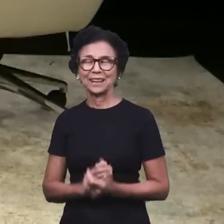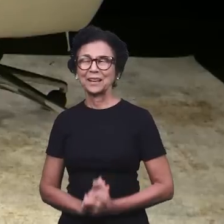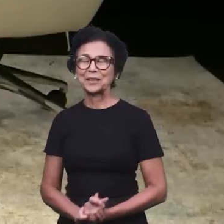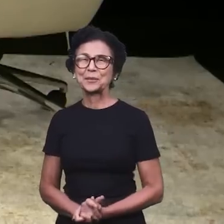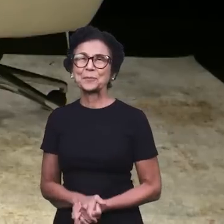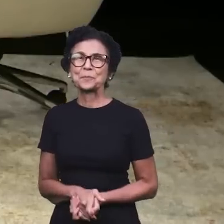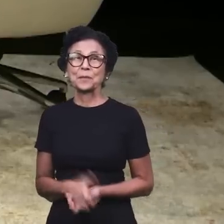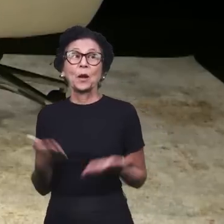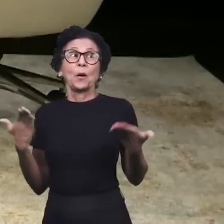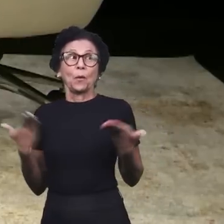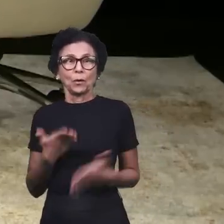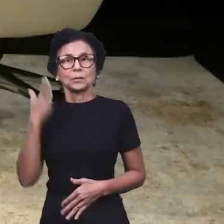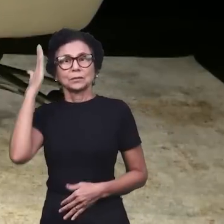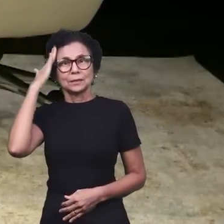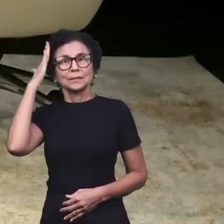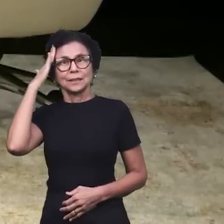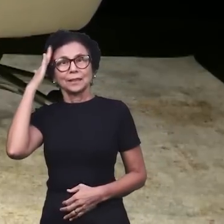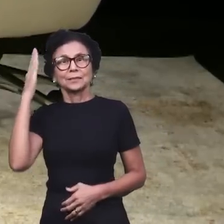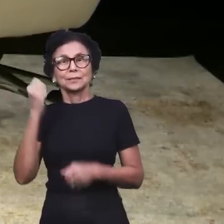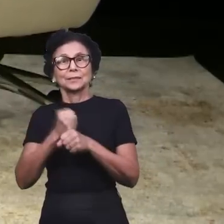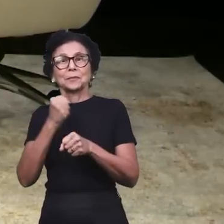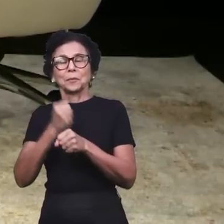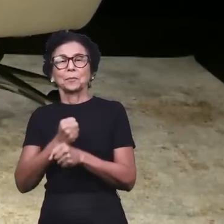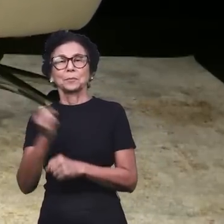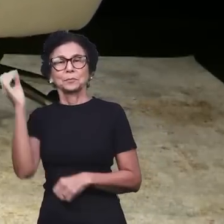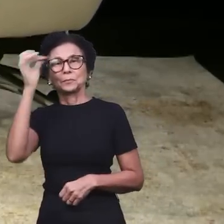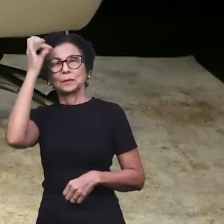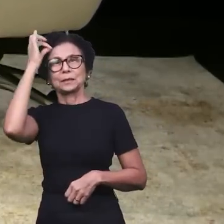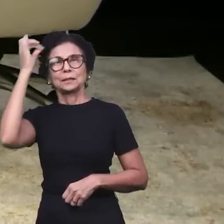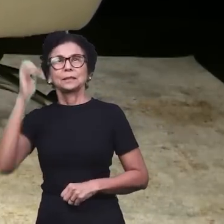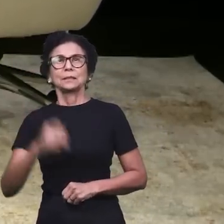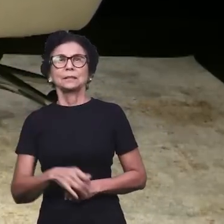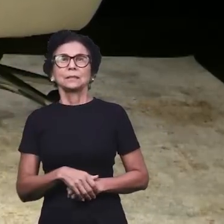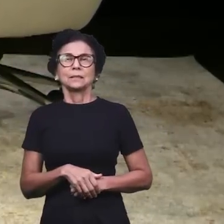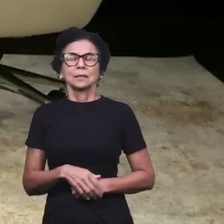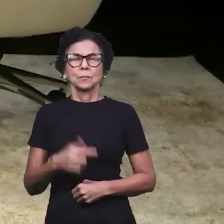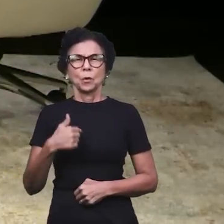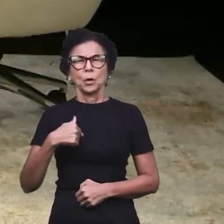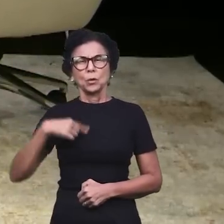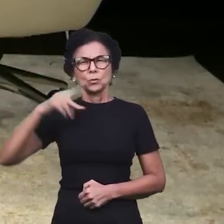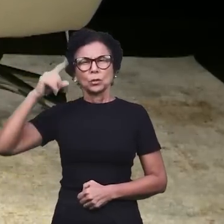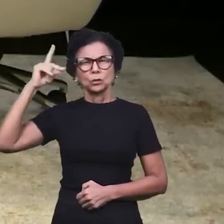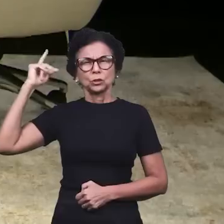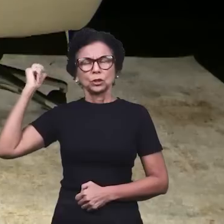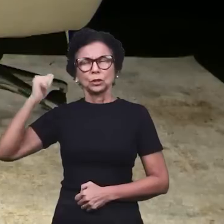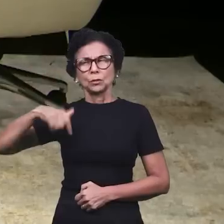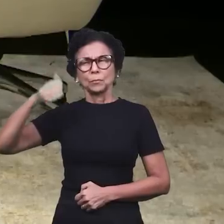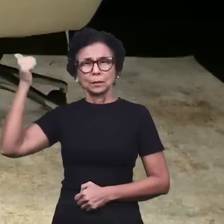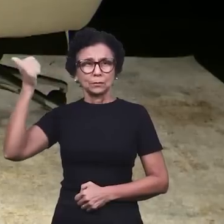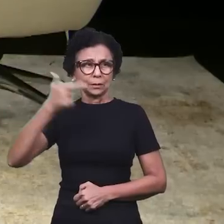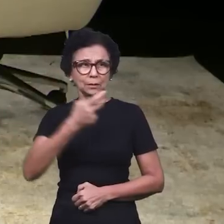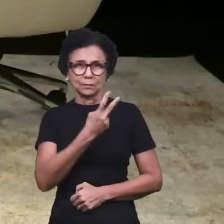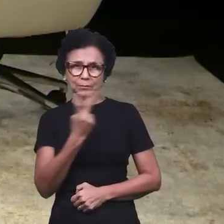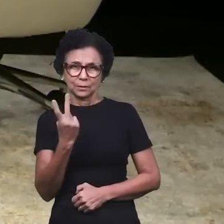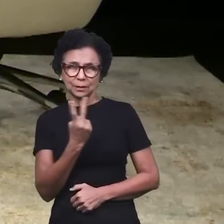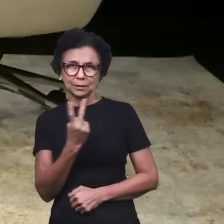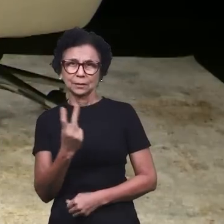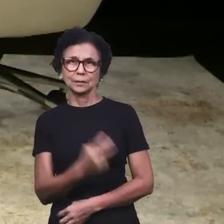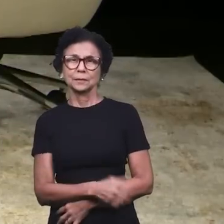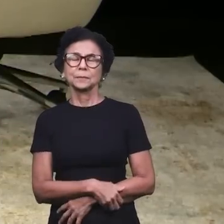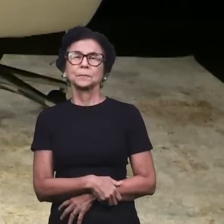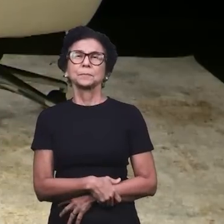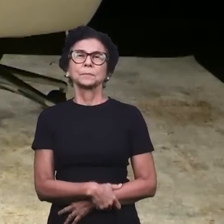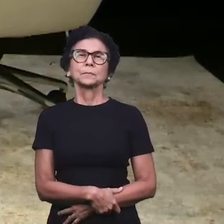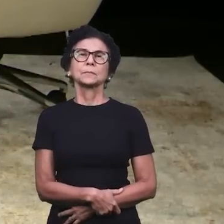Ronildo, eu sou mais antigo do que vocês, né? Mas eu aprendi